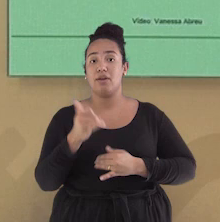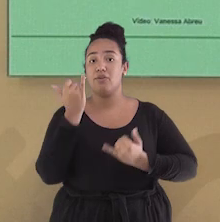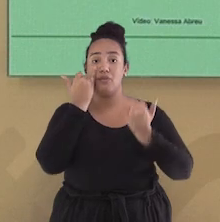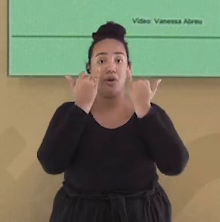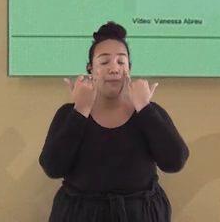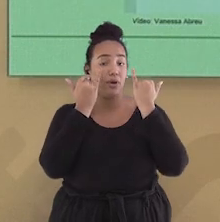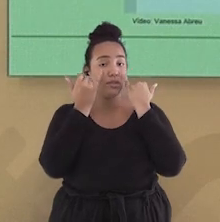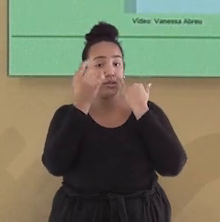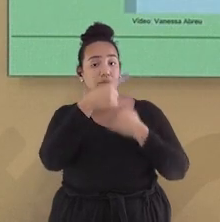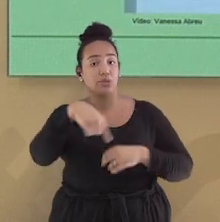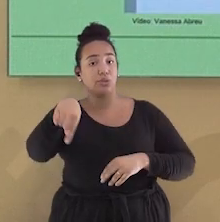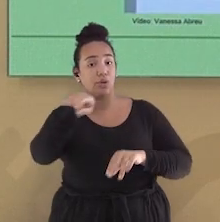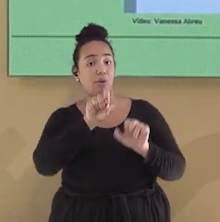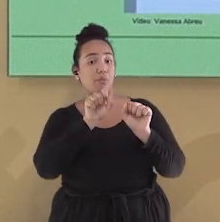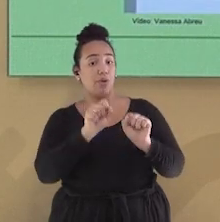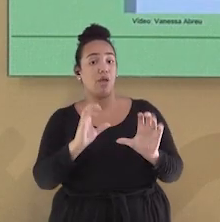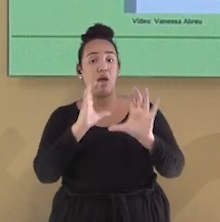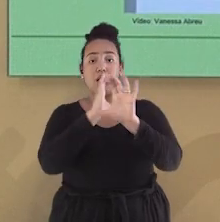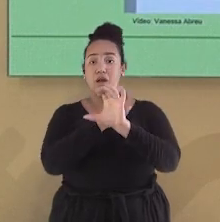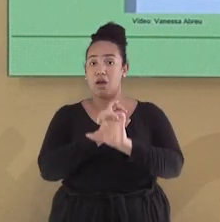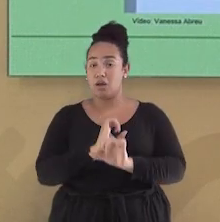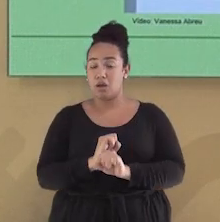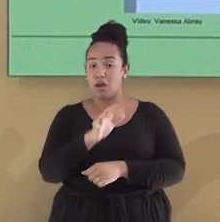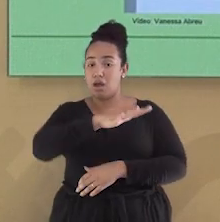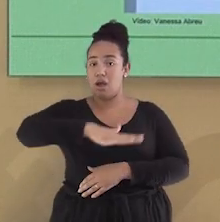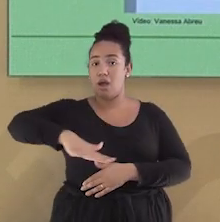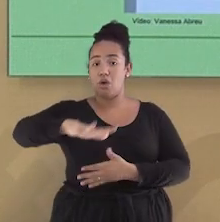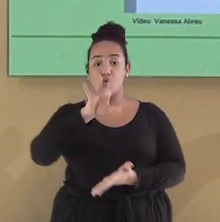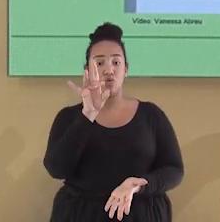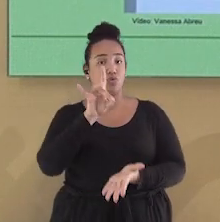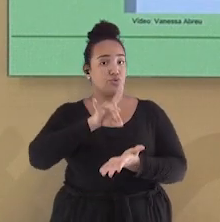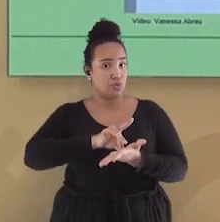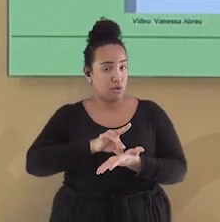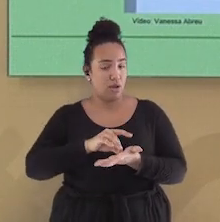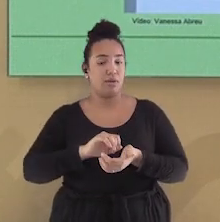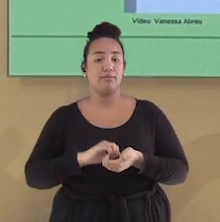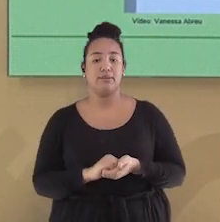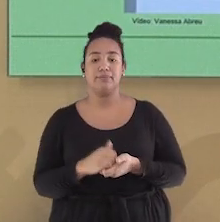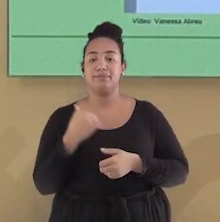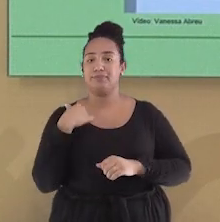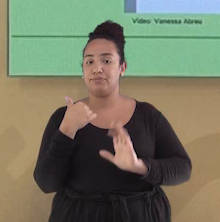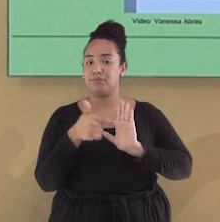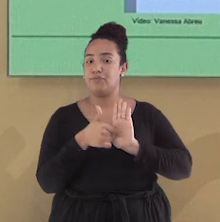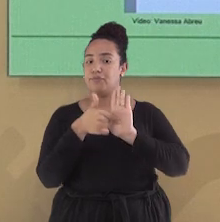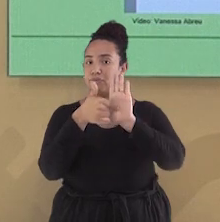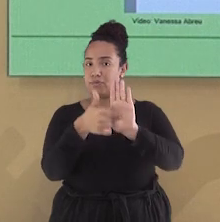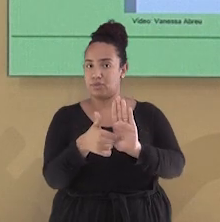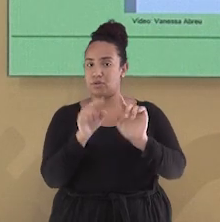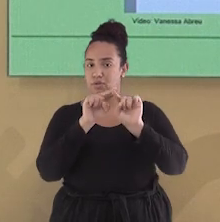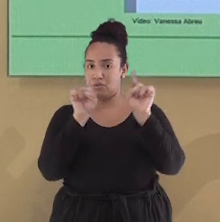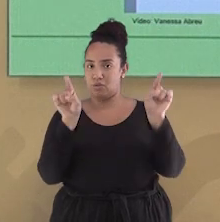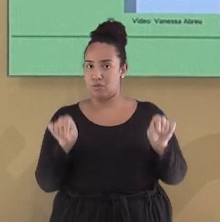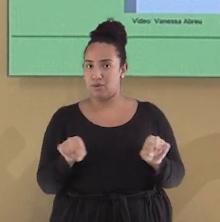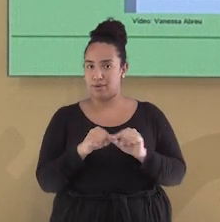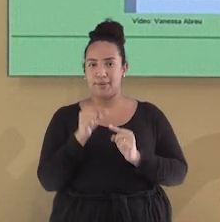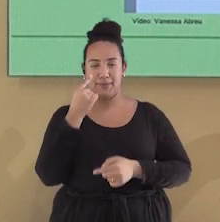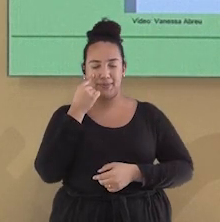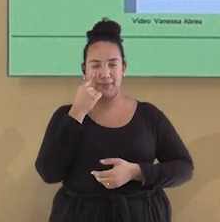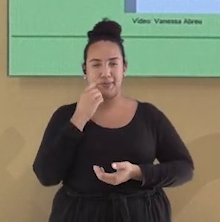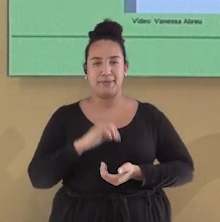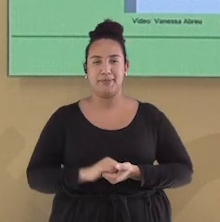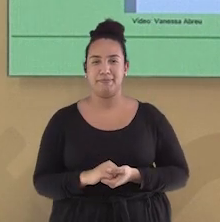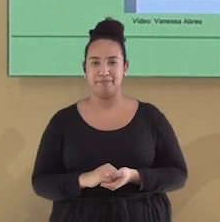Inclusive, por meio dessa informação, é possível calcularmos o tamanho real de um espaço. Exemplifiquei isso com